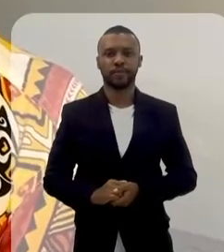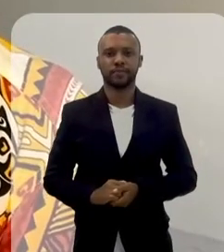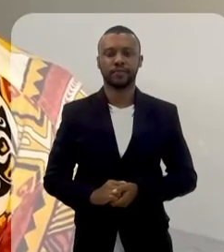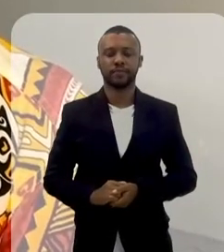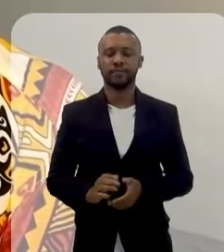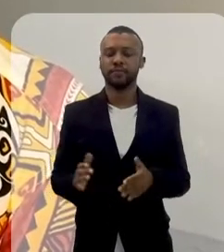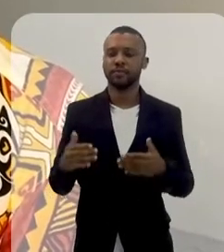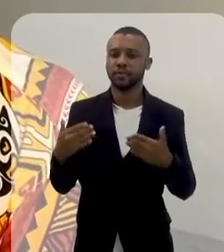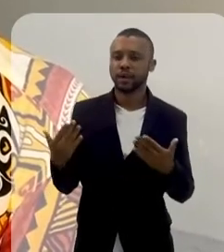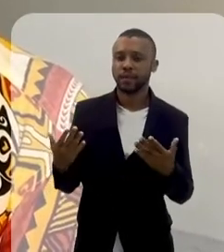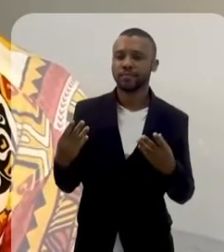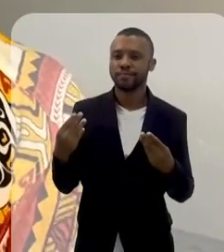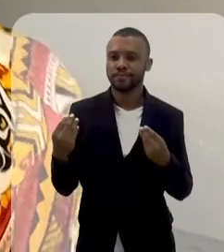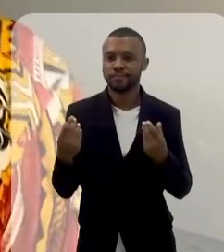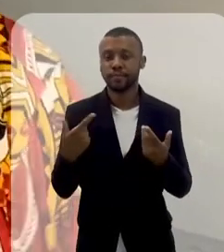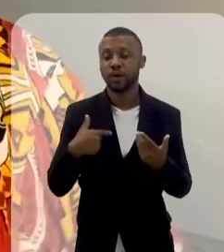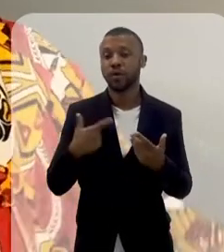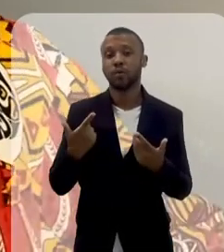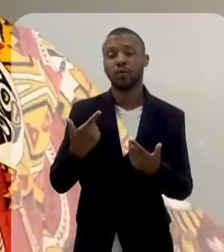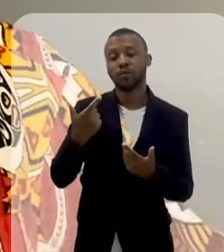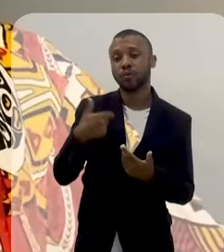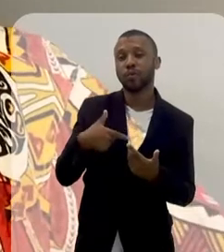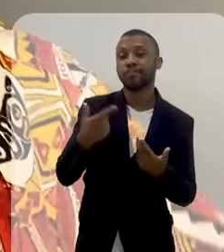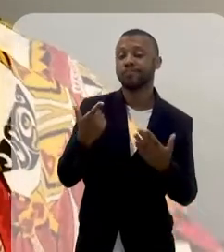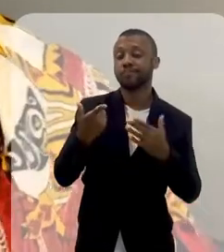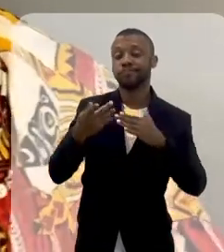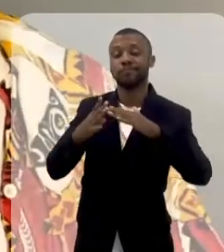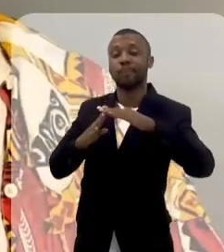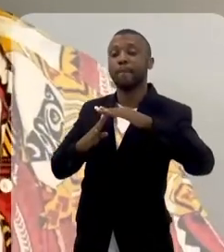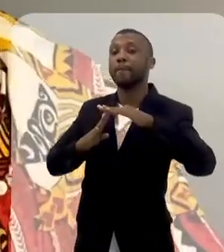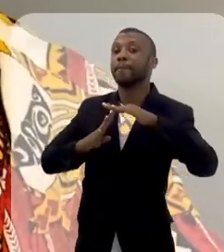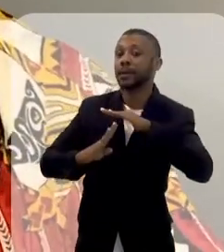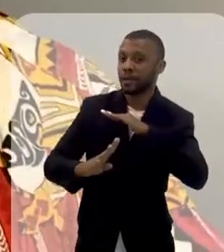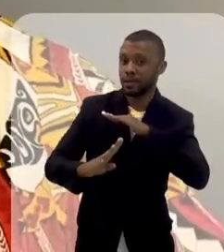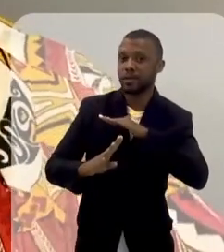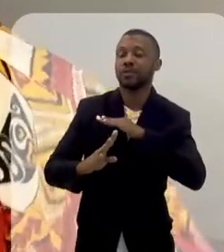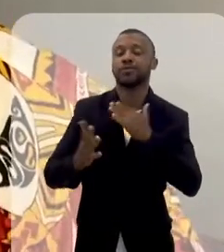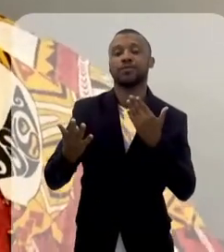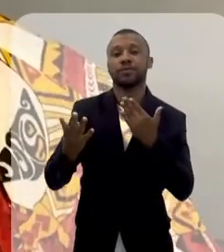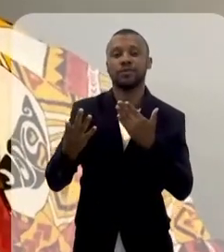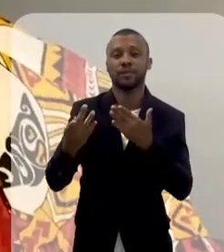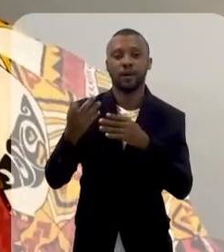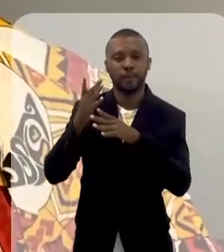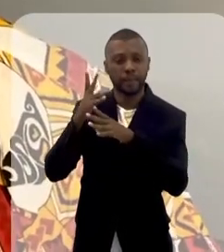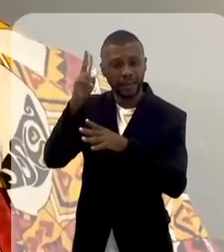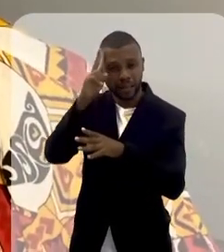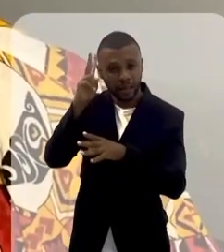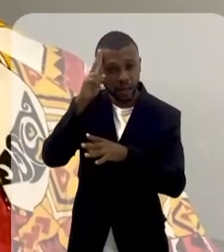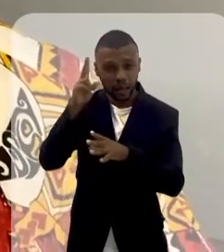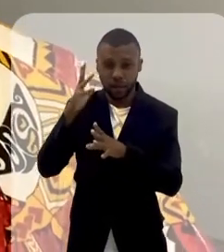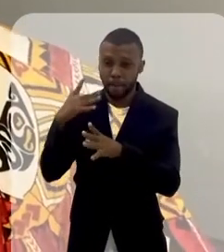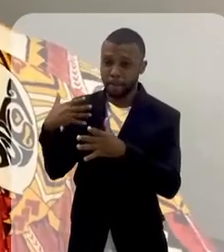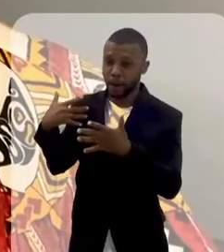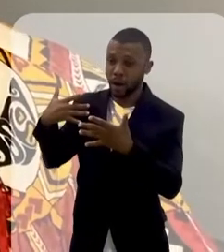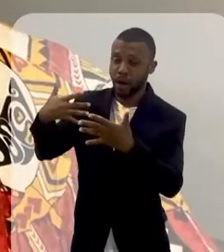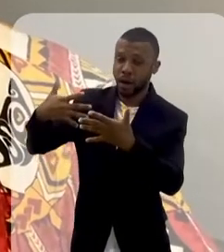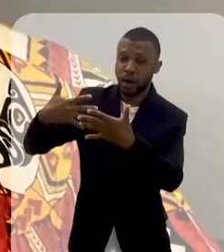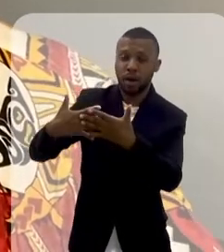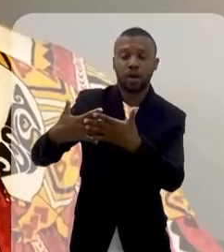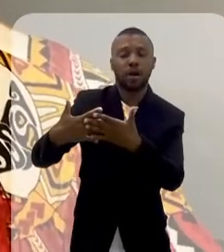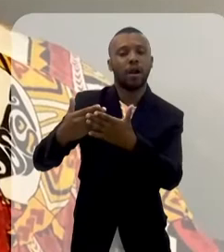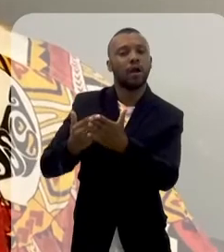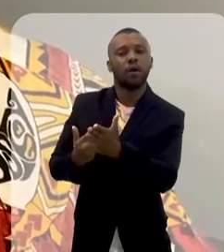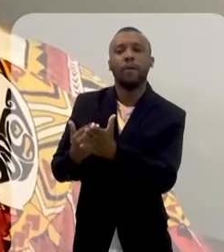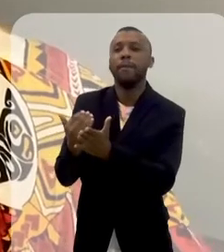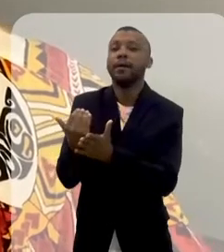Bom, como todo migrante, eu acho que a minha trajetória ela não começa como um lugar,